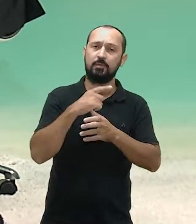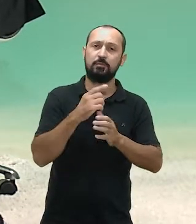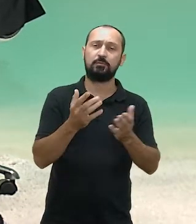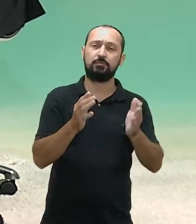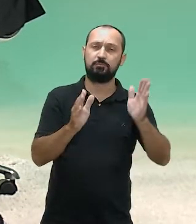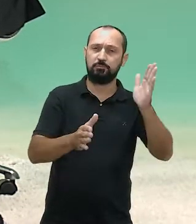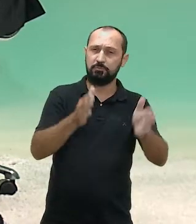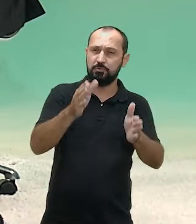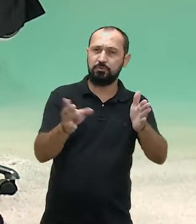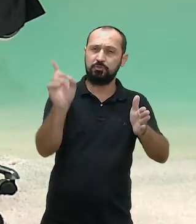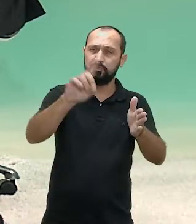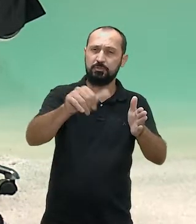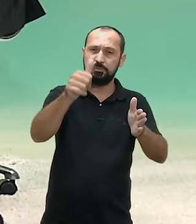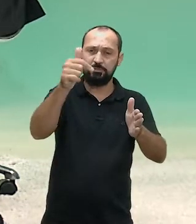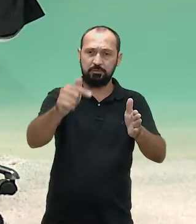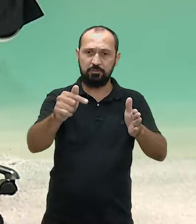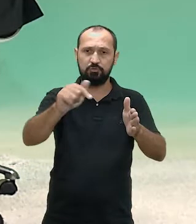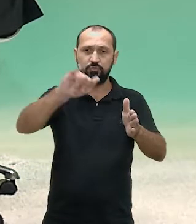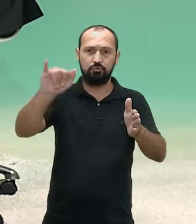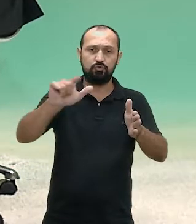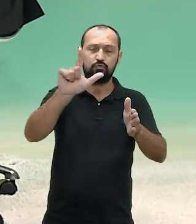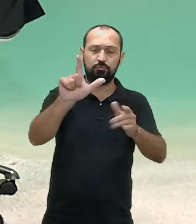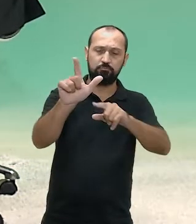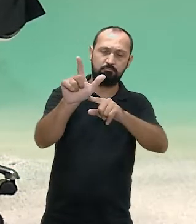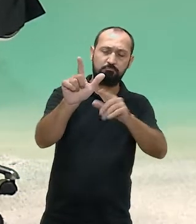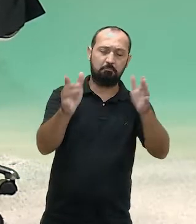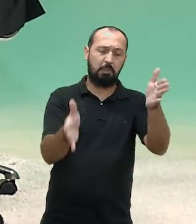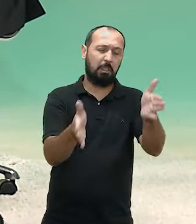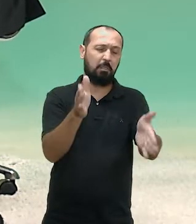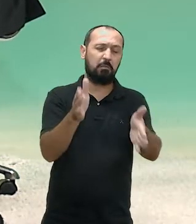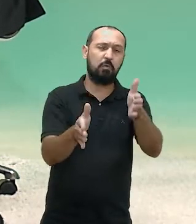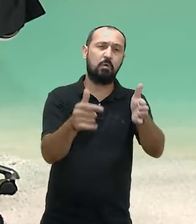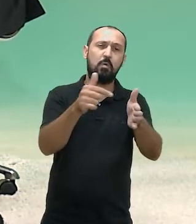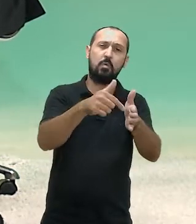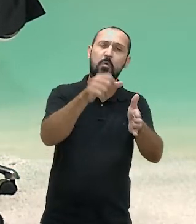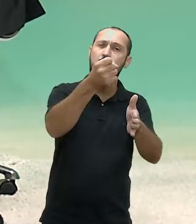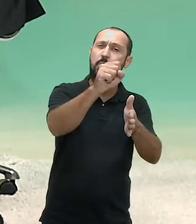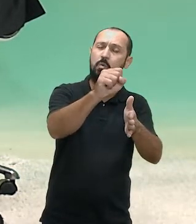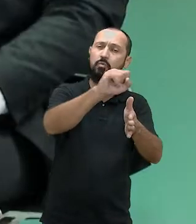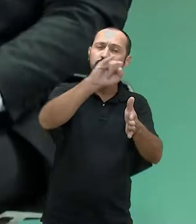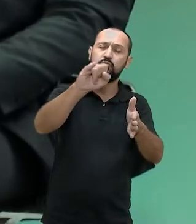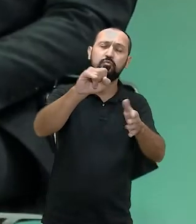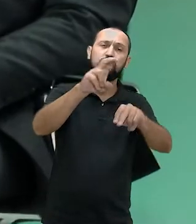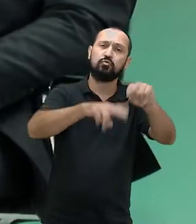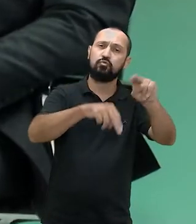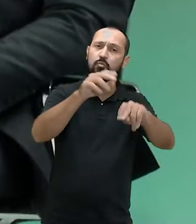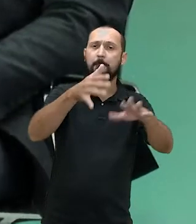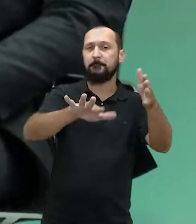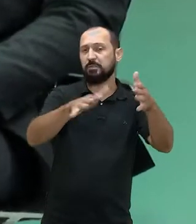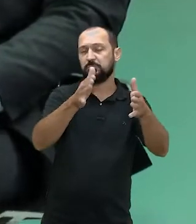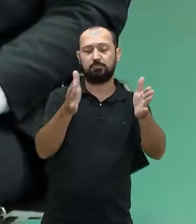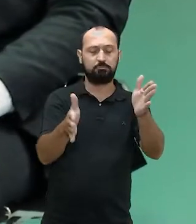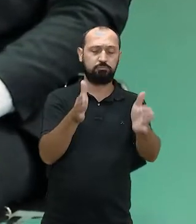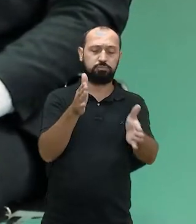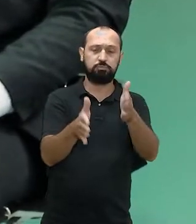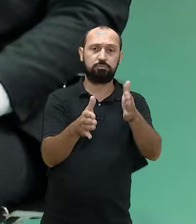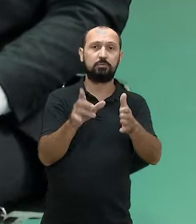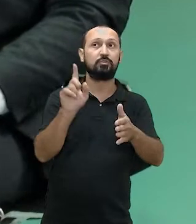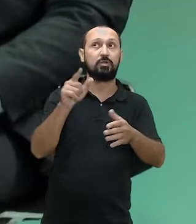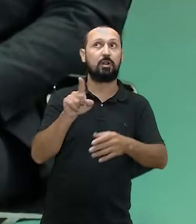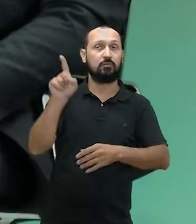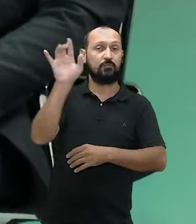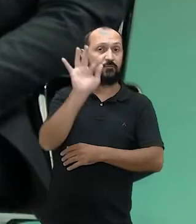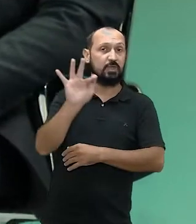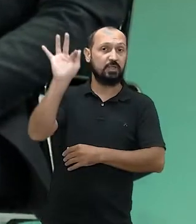termina em 17 de julho, então esse prazo é mais ou menos ali em 8 de junho. Ao contrário, por exemplo, na União,